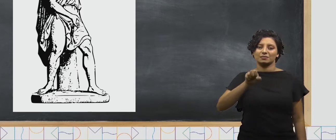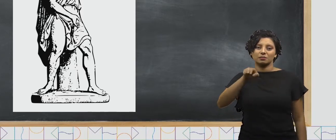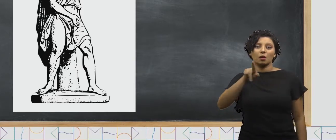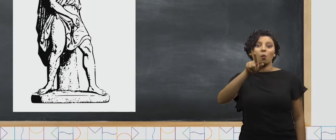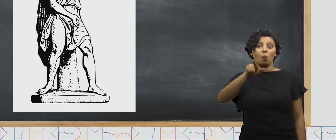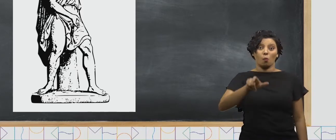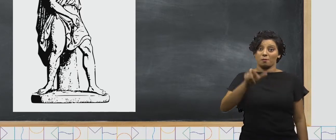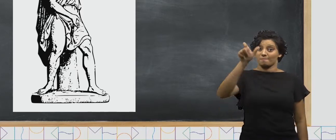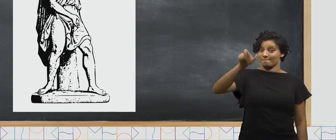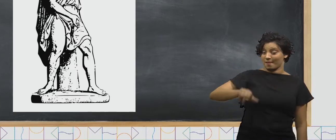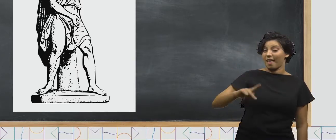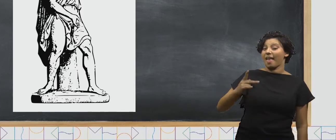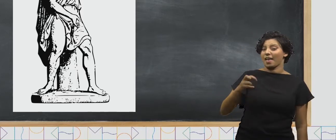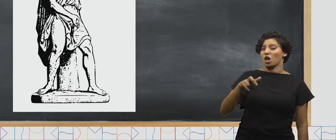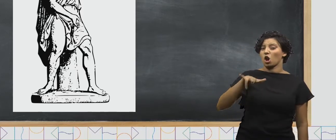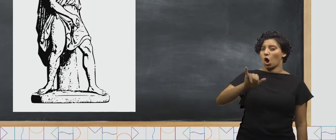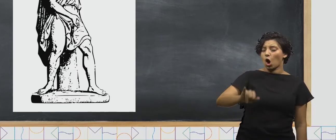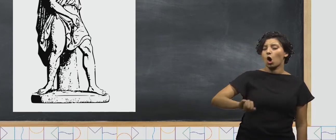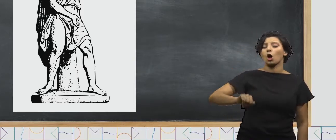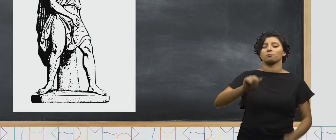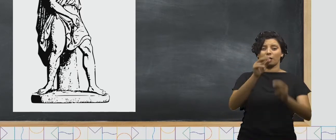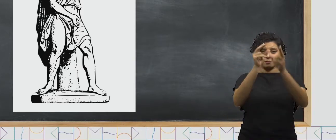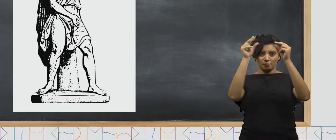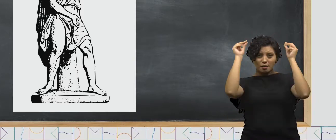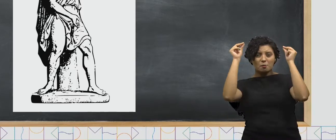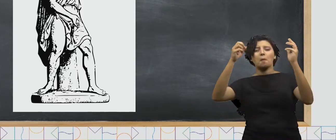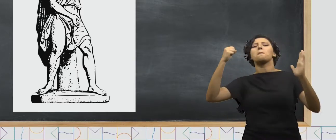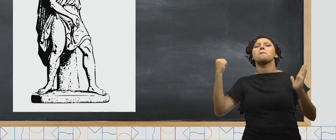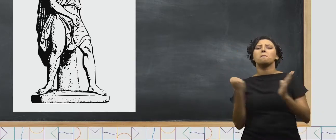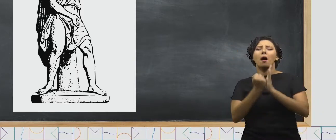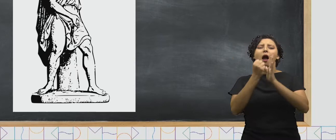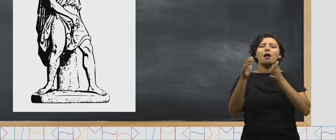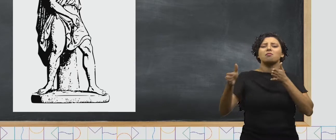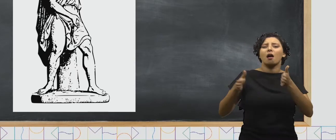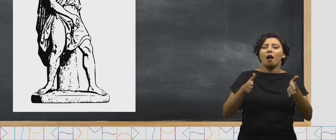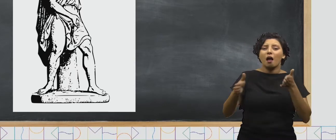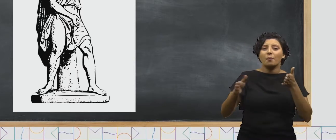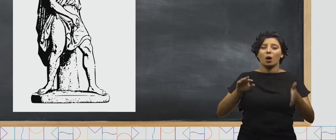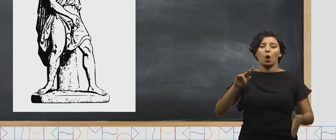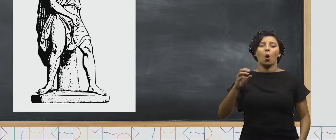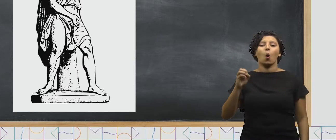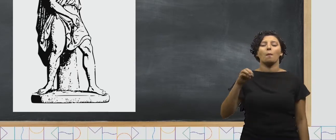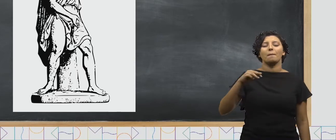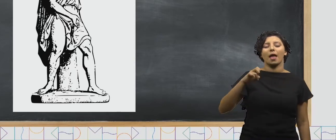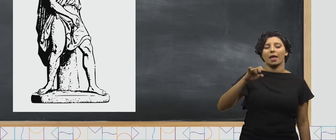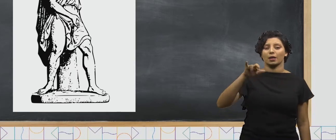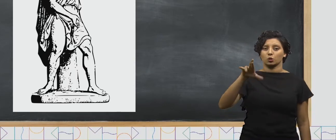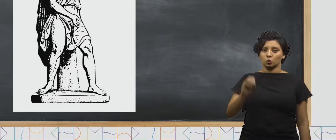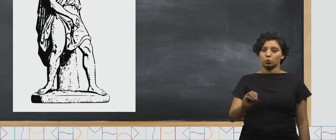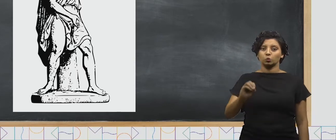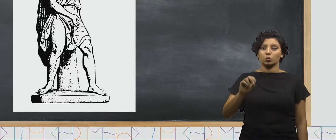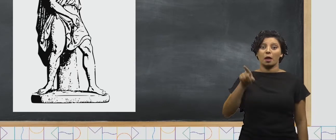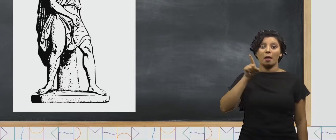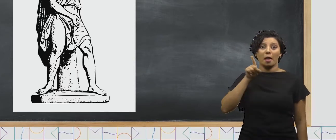Ele foi um herói grego que ficou eternizado na Odisseia de Homero.